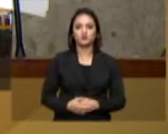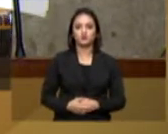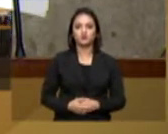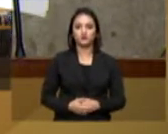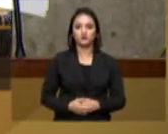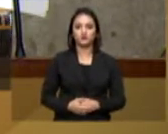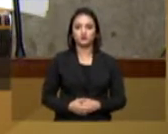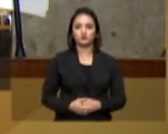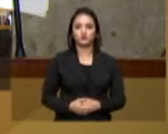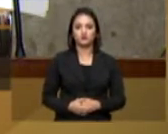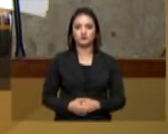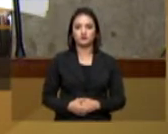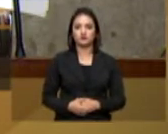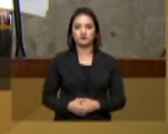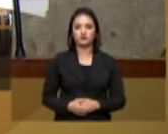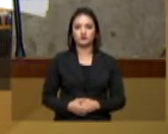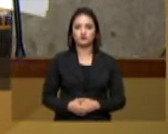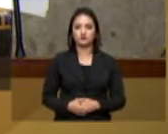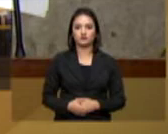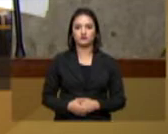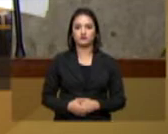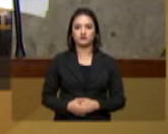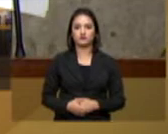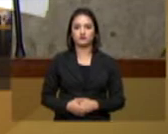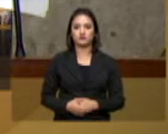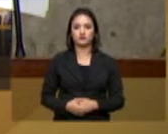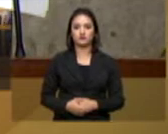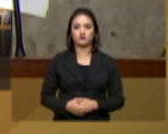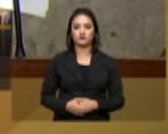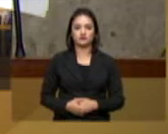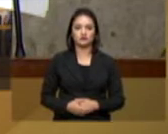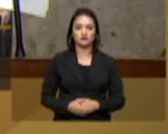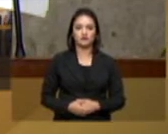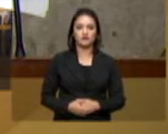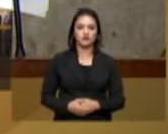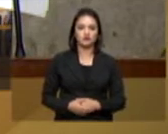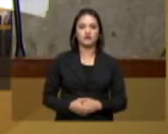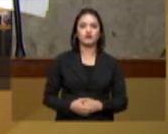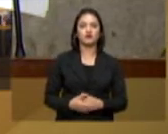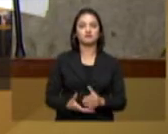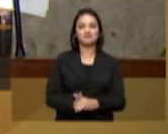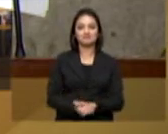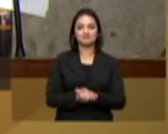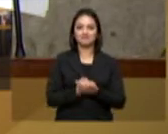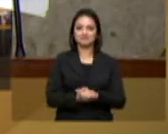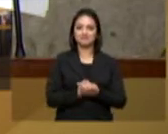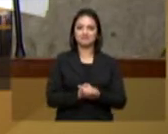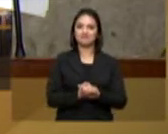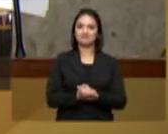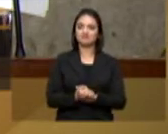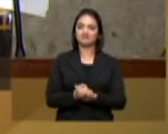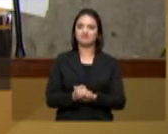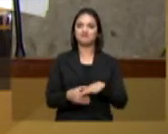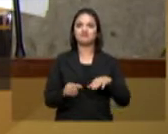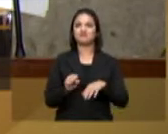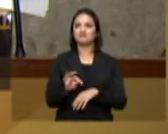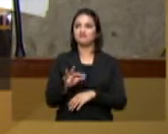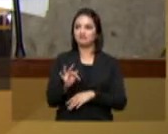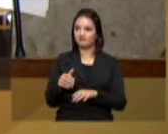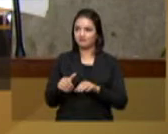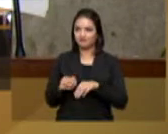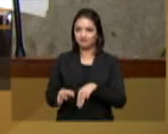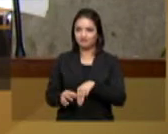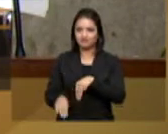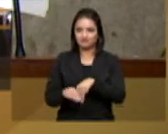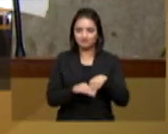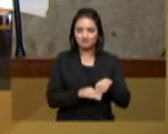Excelentíssima senhora ministra Rosa Weber, cumprimento o tribunal na pessoa de Vossa Excelência, excelentíssimo senhor ministro relator, ministro